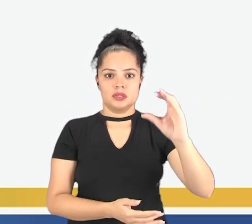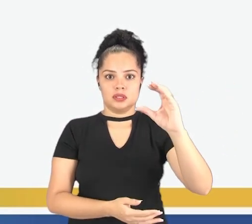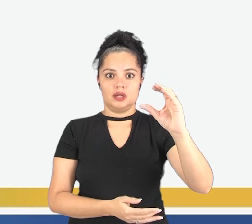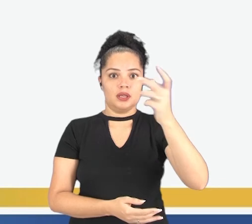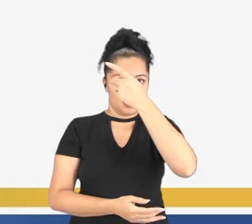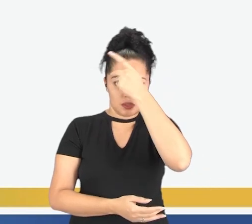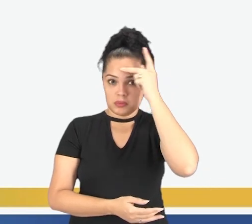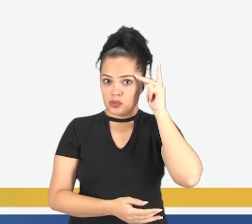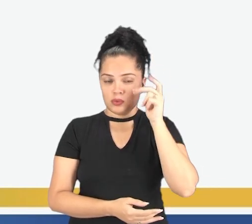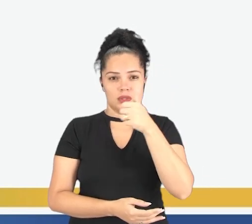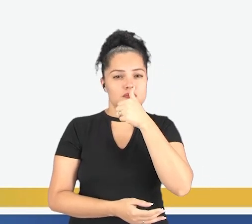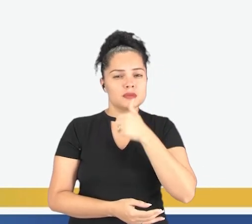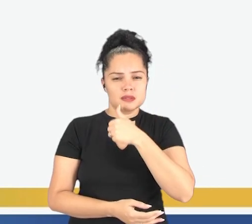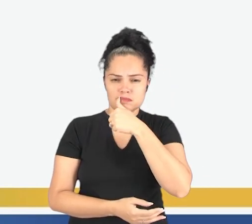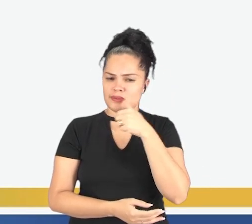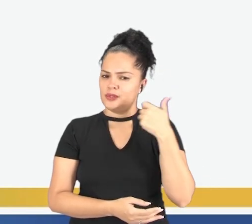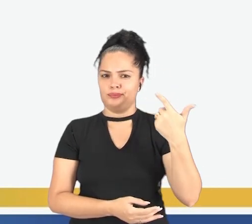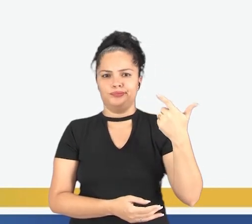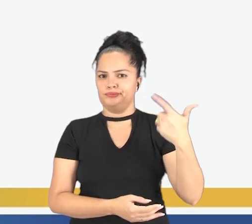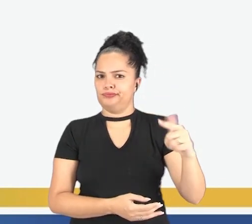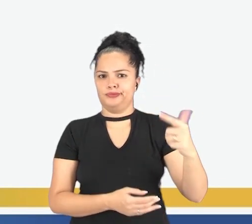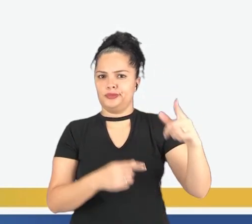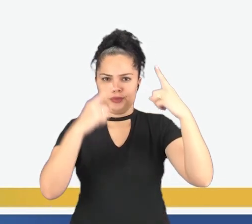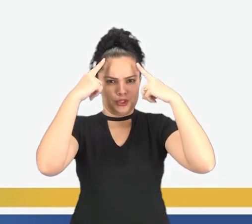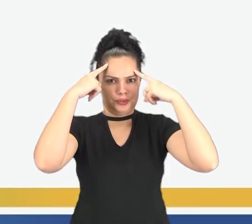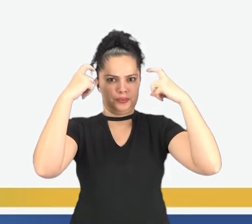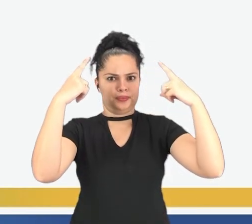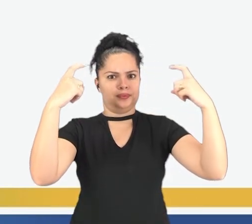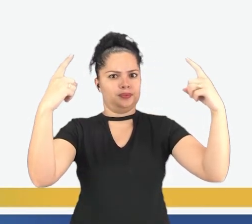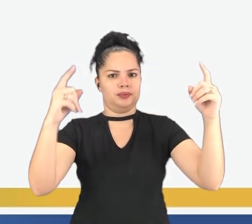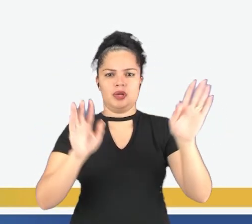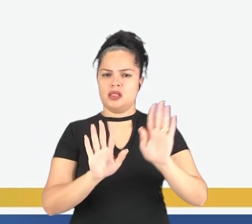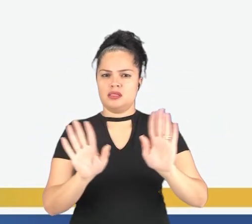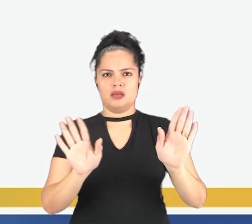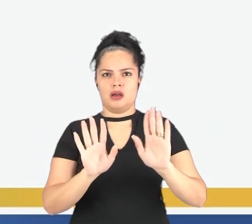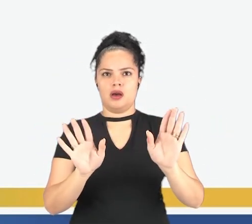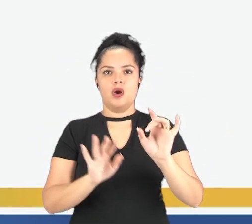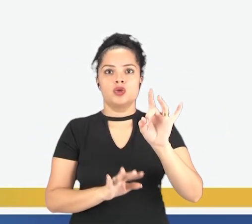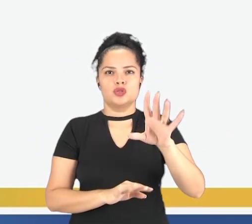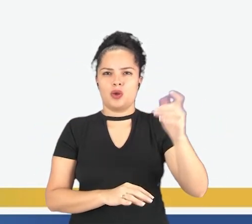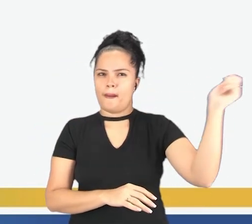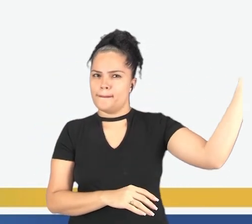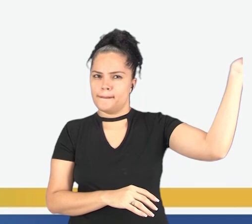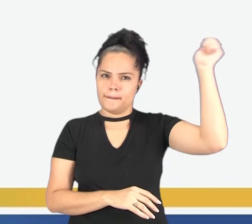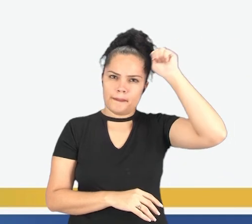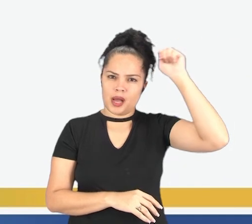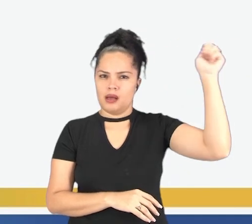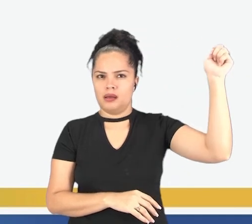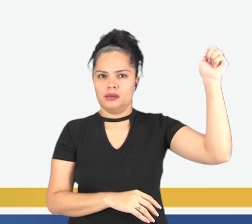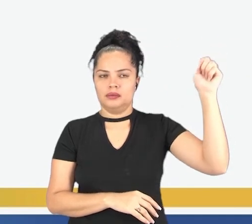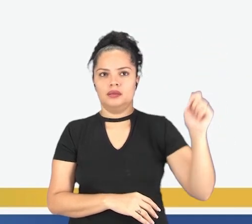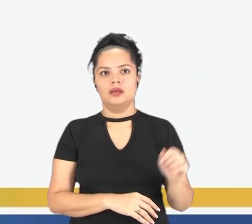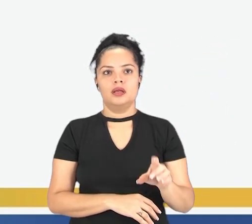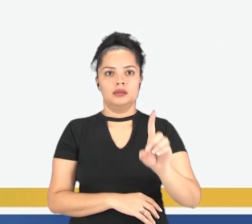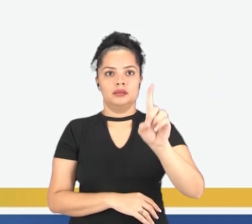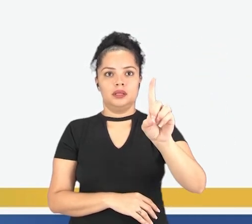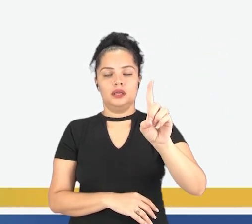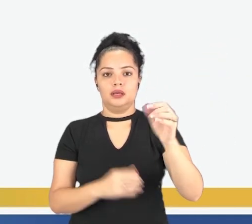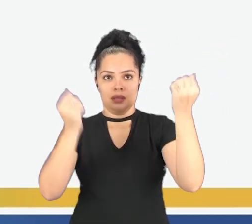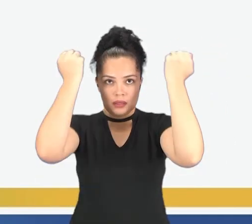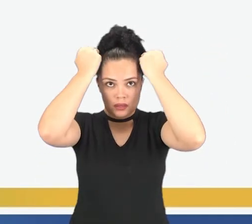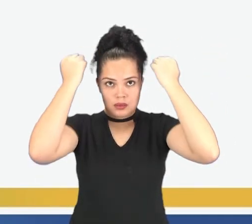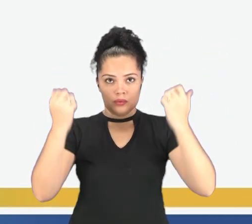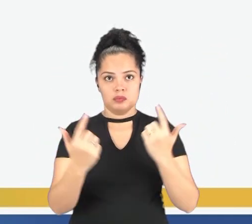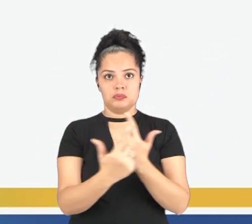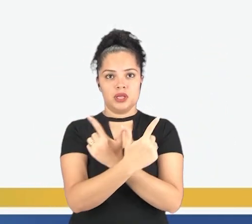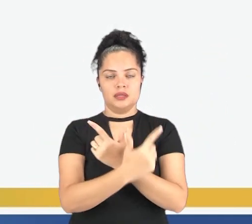nenhum tipo de violência e humilhação, sendo mortas com um golpe fulminante na cabeça. A letra D. Os maias